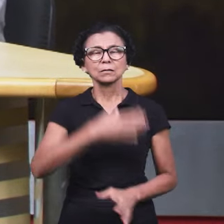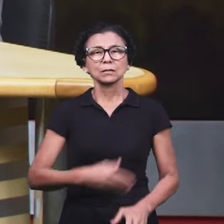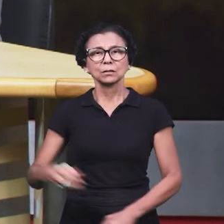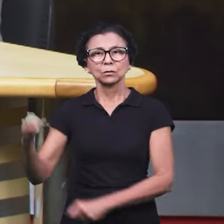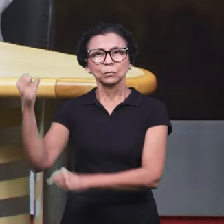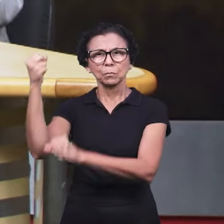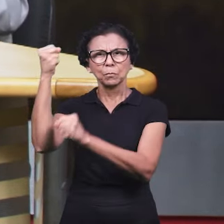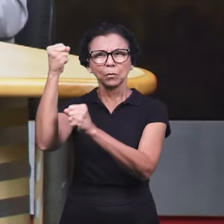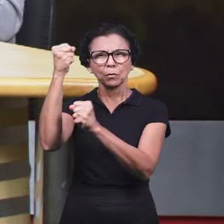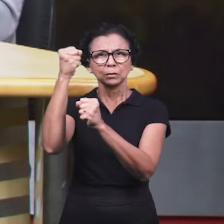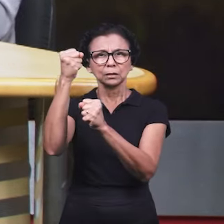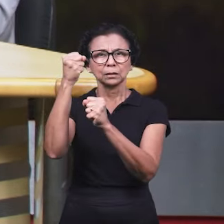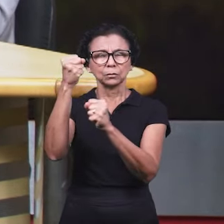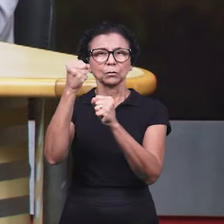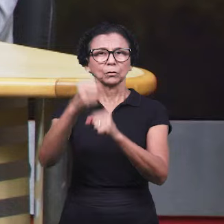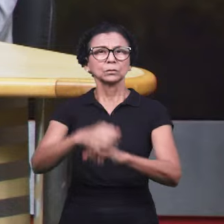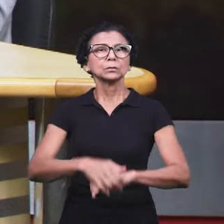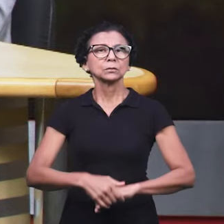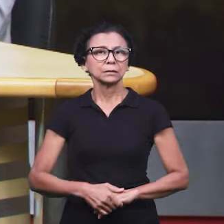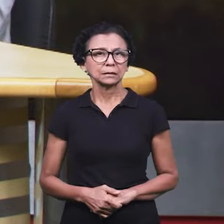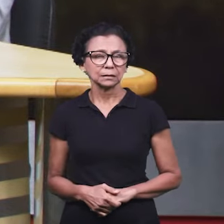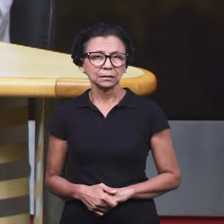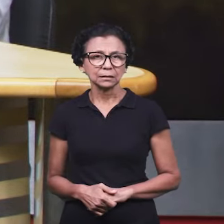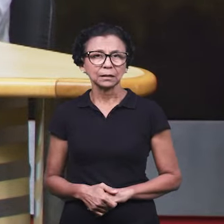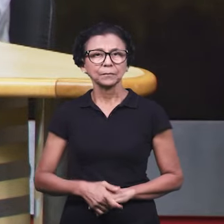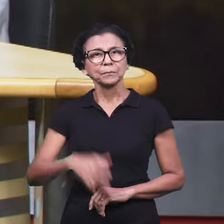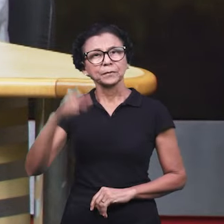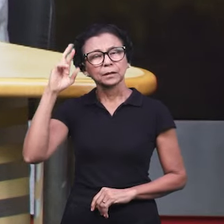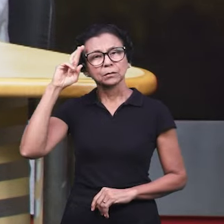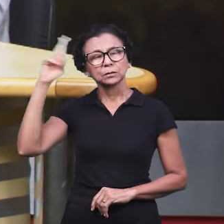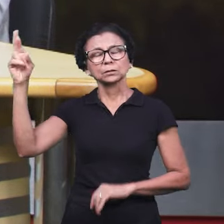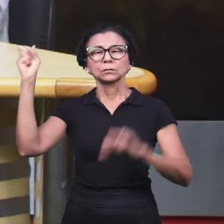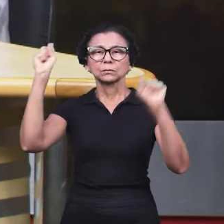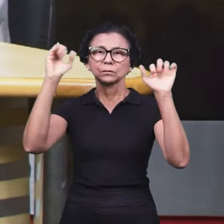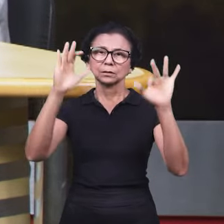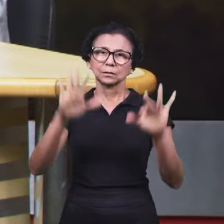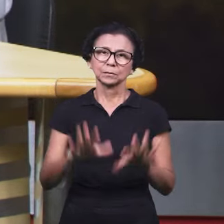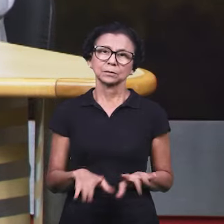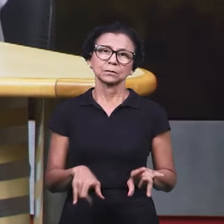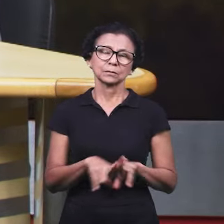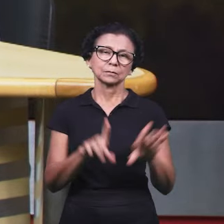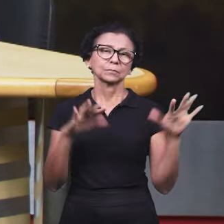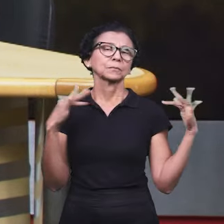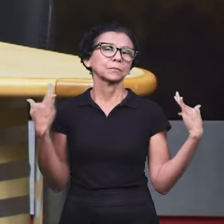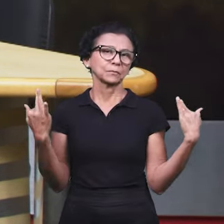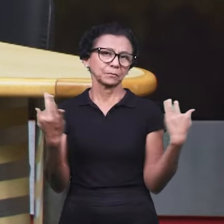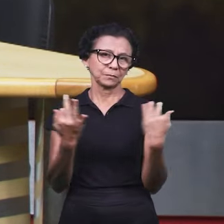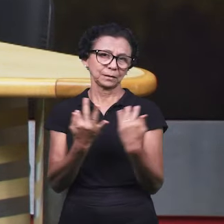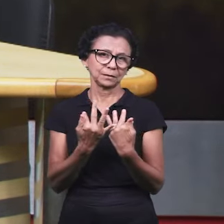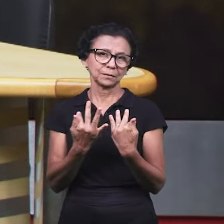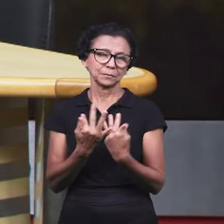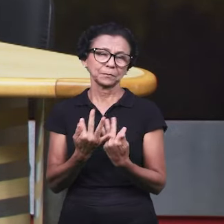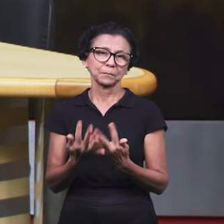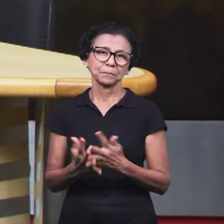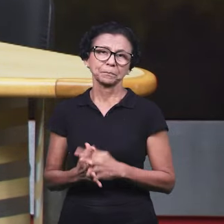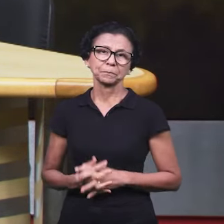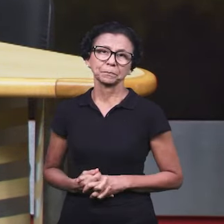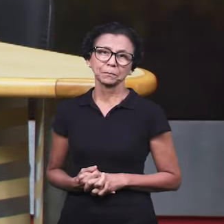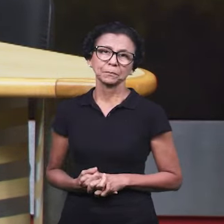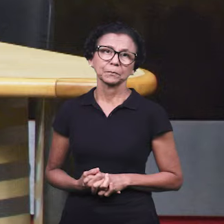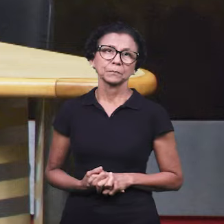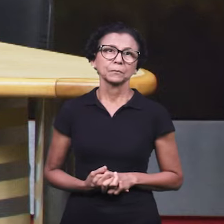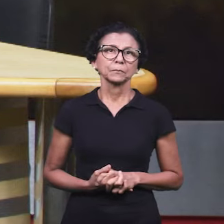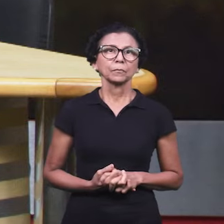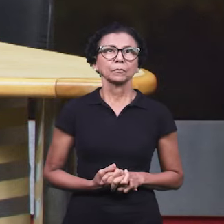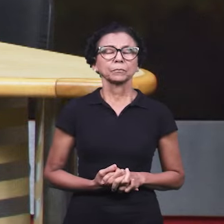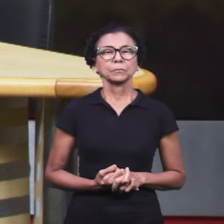nesses Marcos estabelecidos eh o Senhor nos traz a bênção inclusive as nossas famílias é e eu gostaria